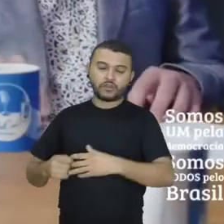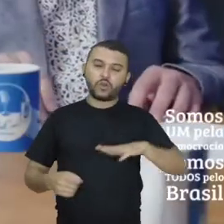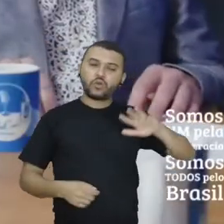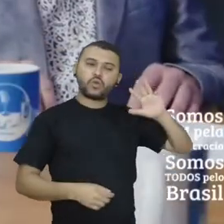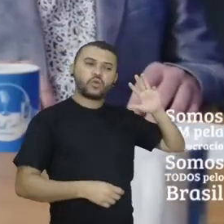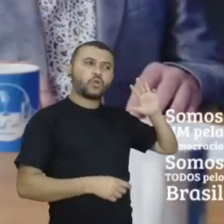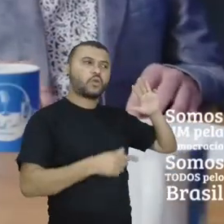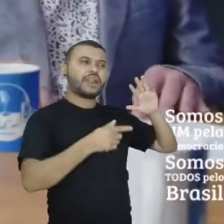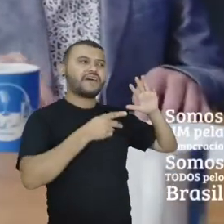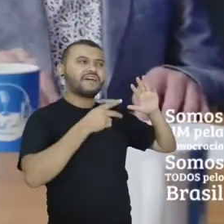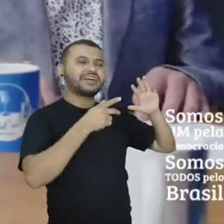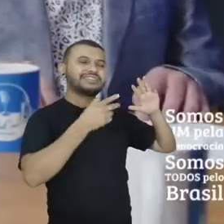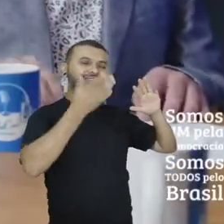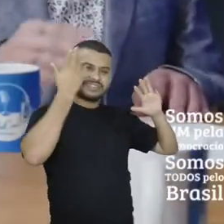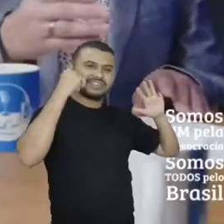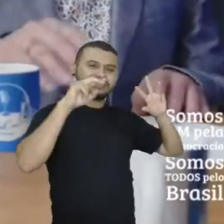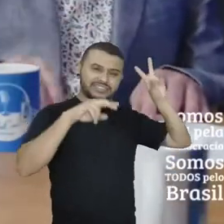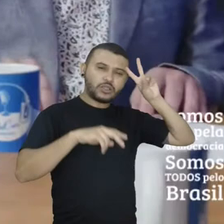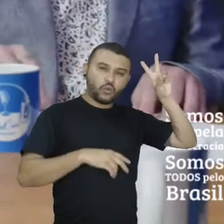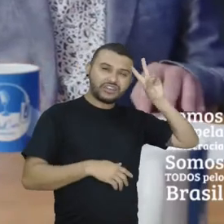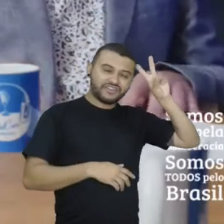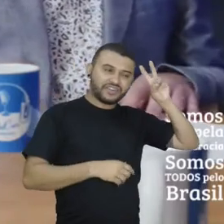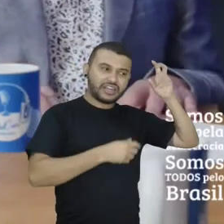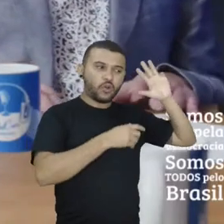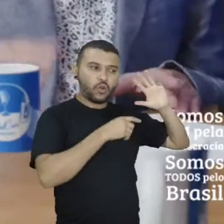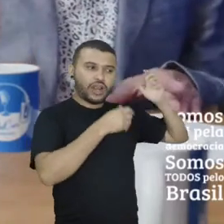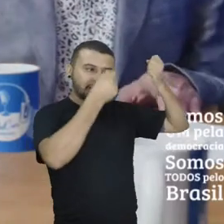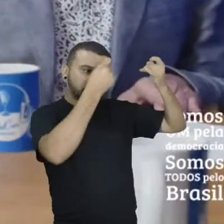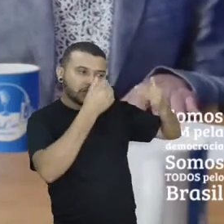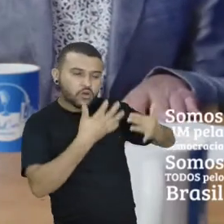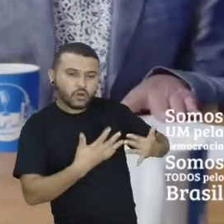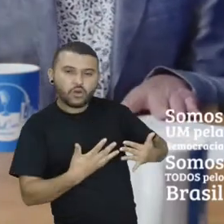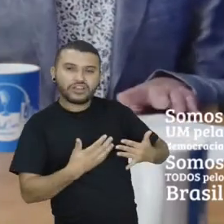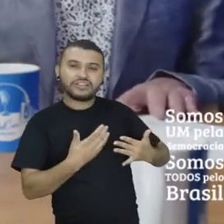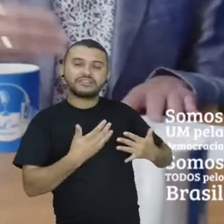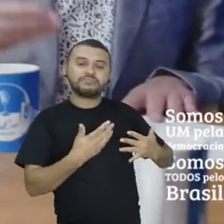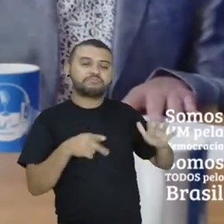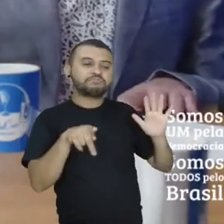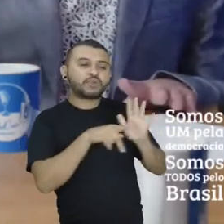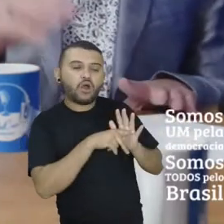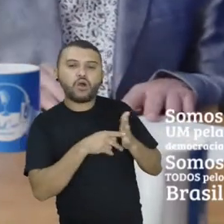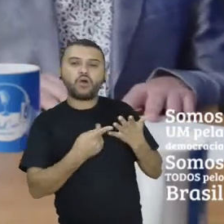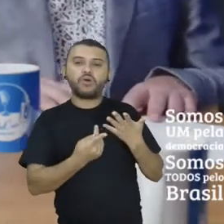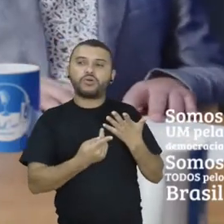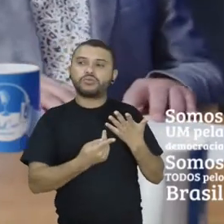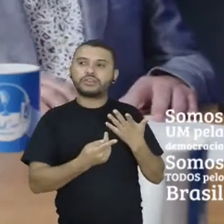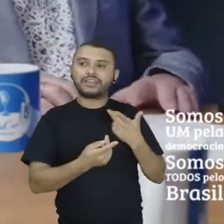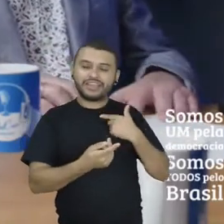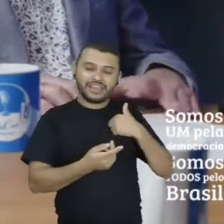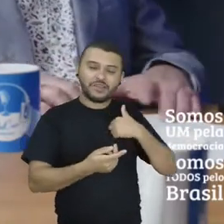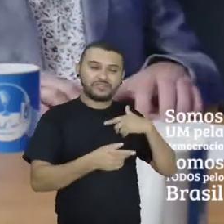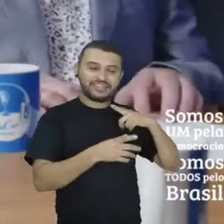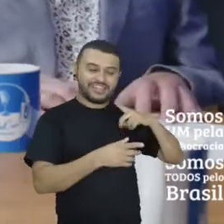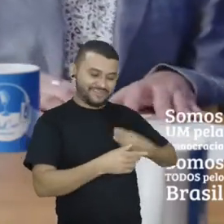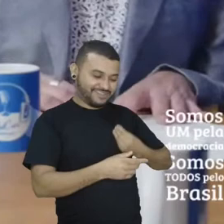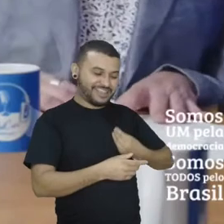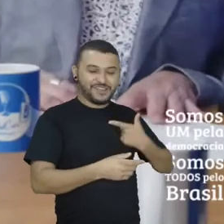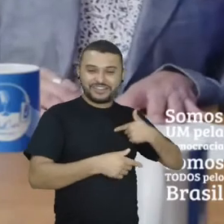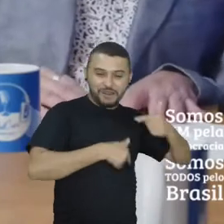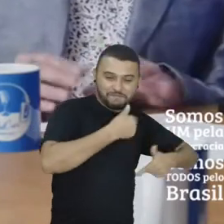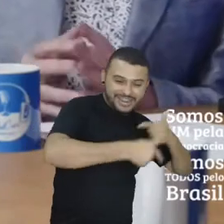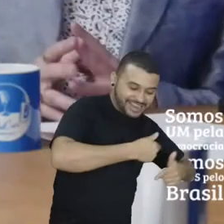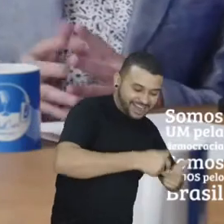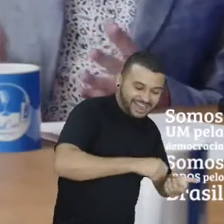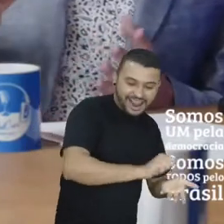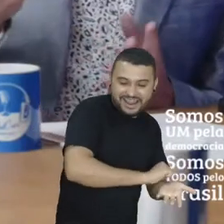na Superlive lá na segunda-feira. Isso, eu estava lá, lavando as escadarias lá do... Nossa, foi lindo demais.